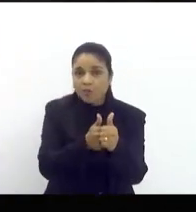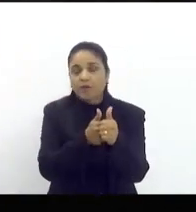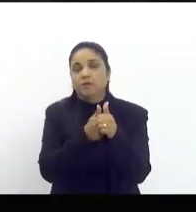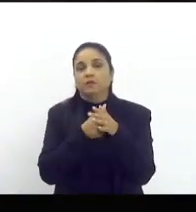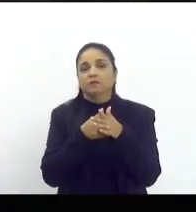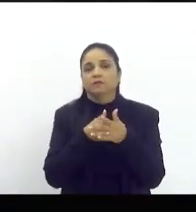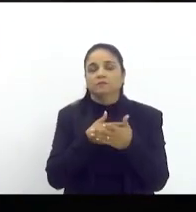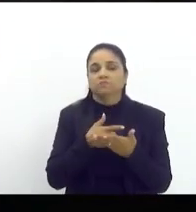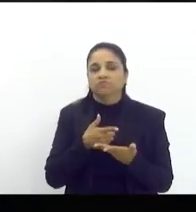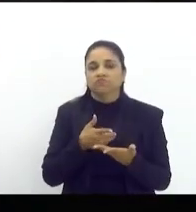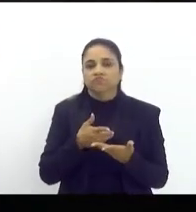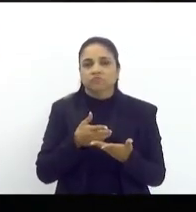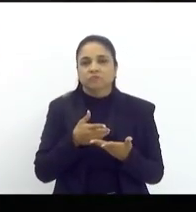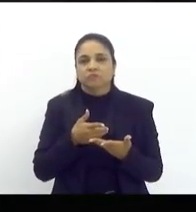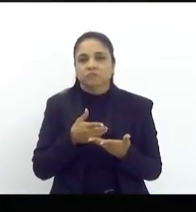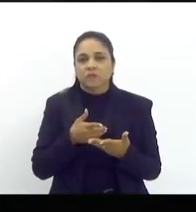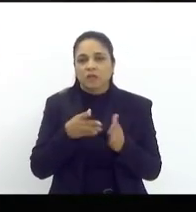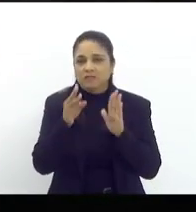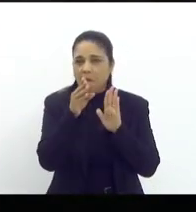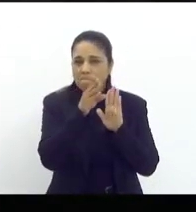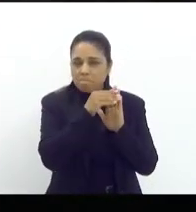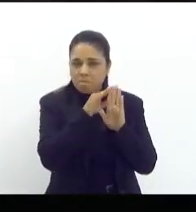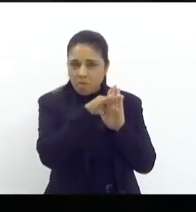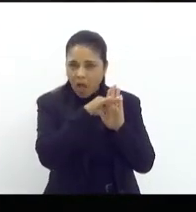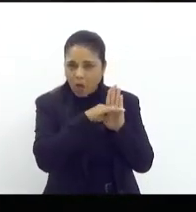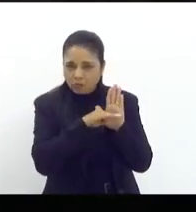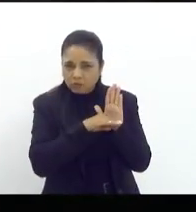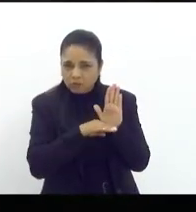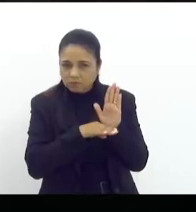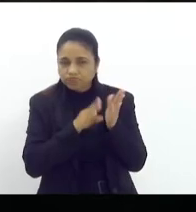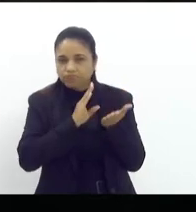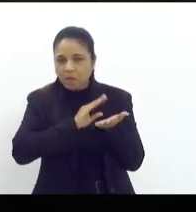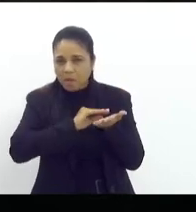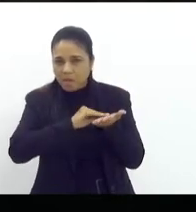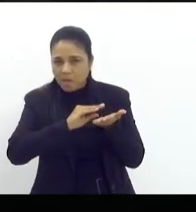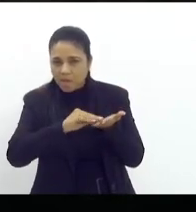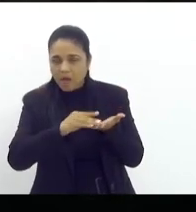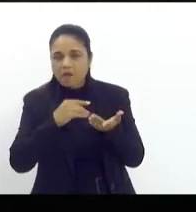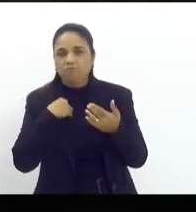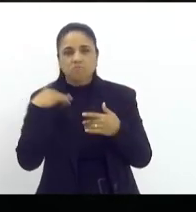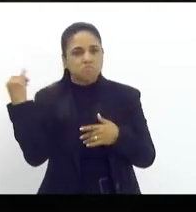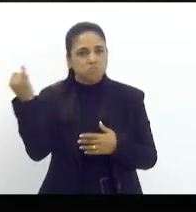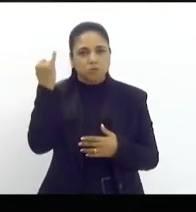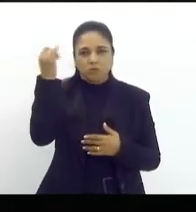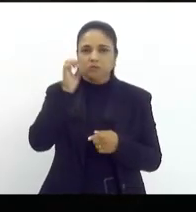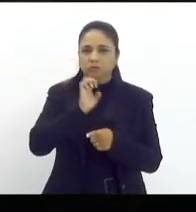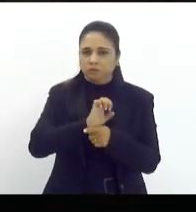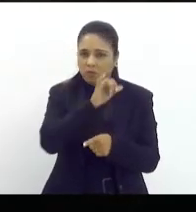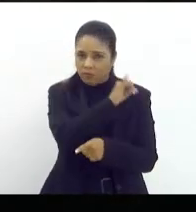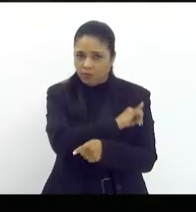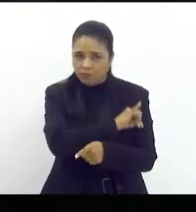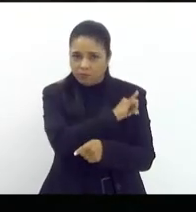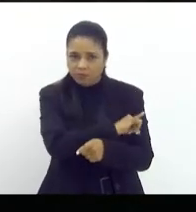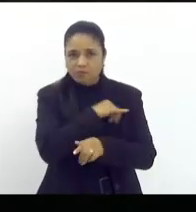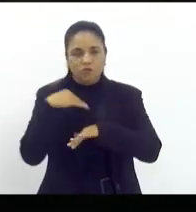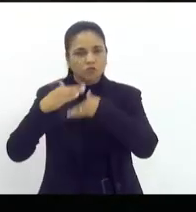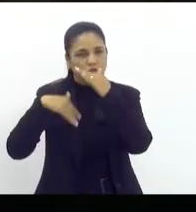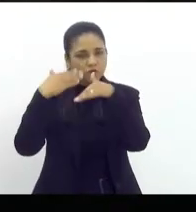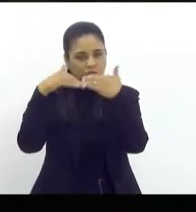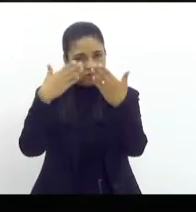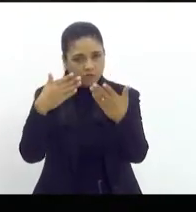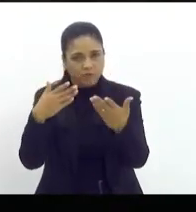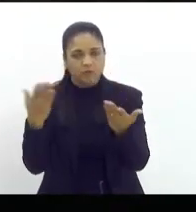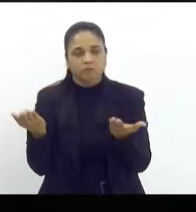esse esse essa pauta de perto que é uma pauta que eu acho que é importante para todo estado do Rio aí para o desenvolvimento também